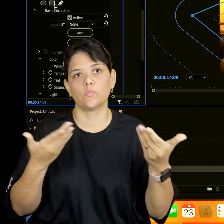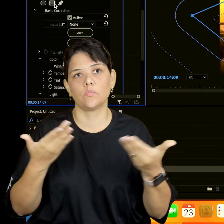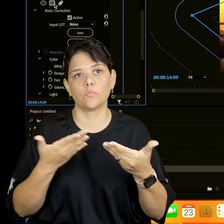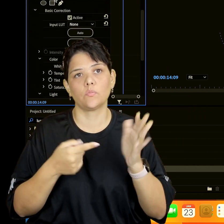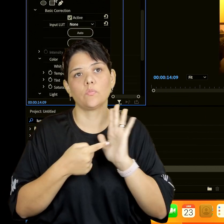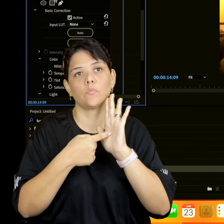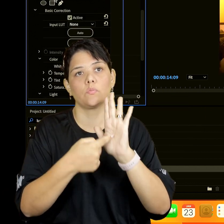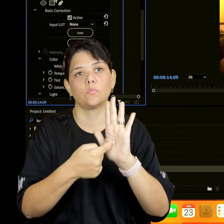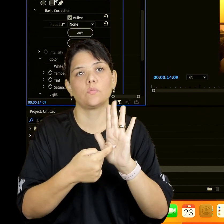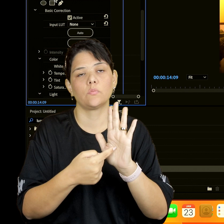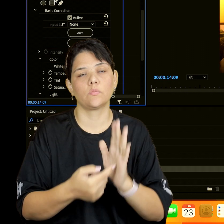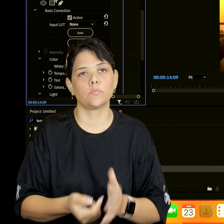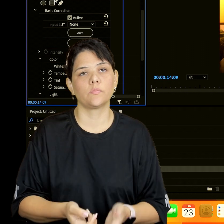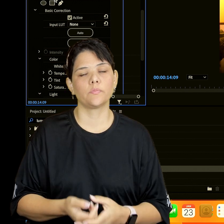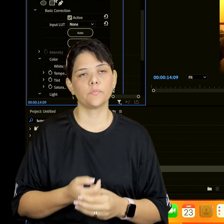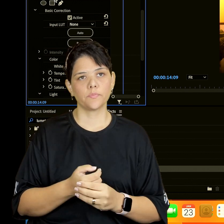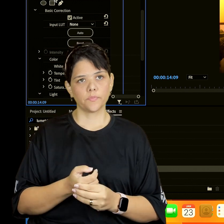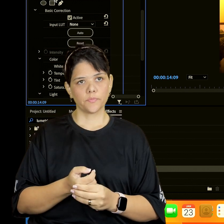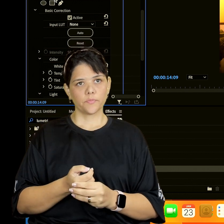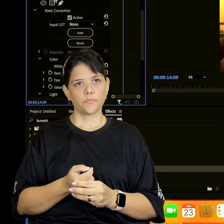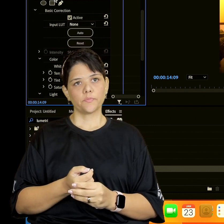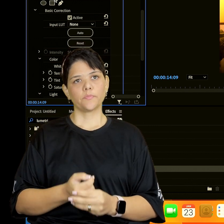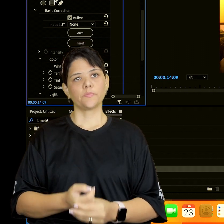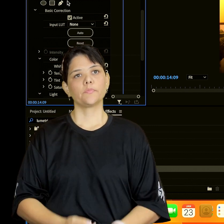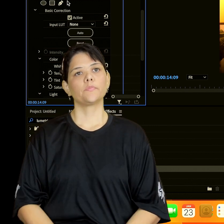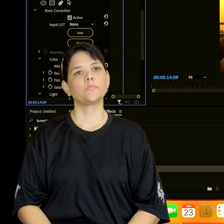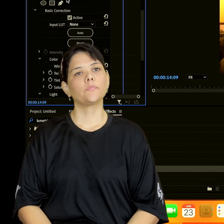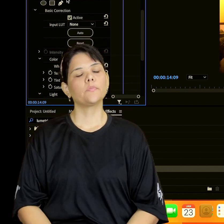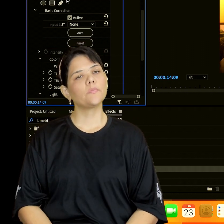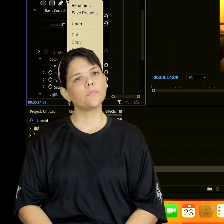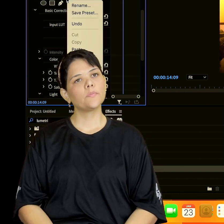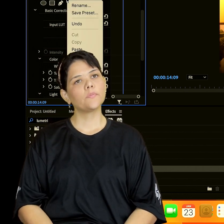Vou apagar esse negócio de luz também.